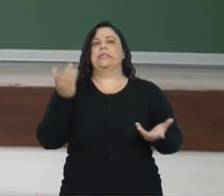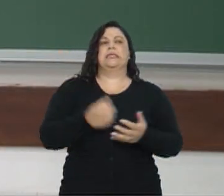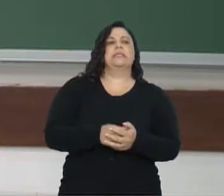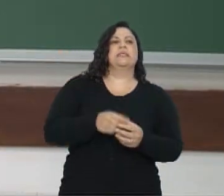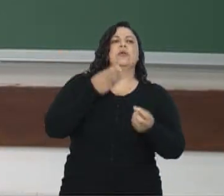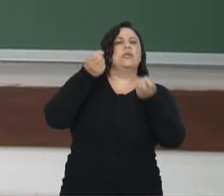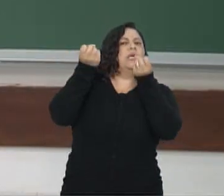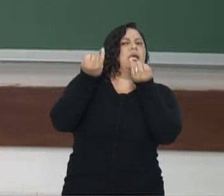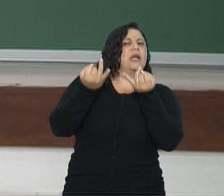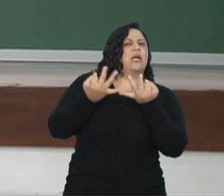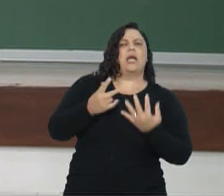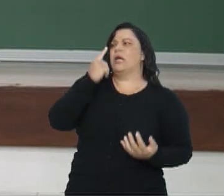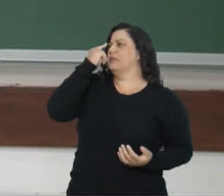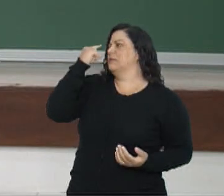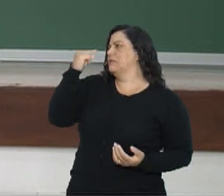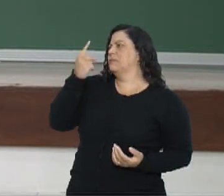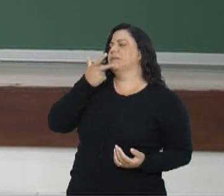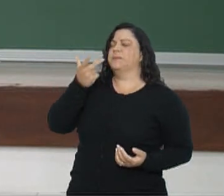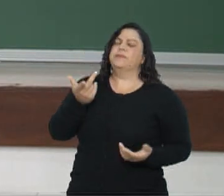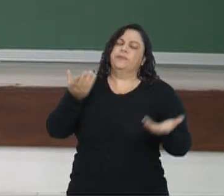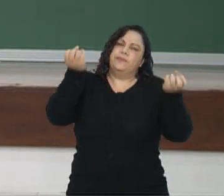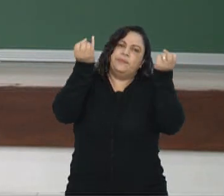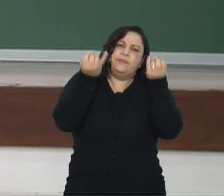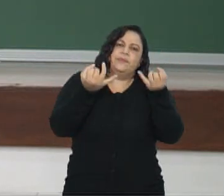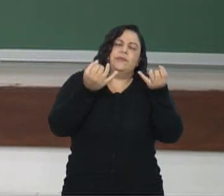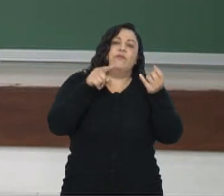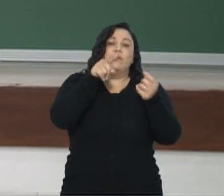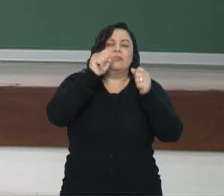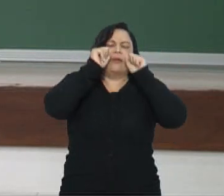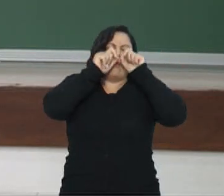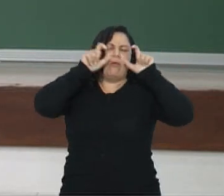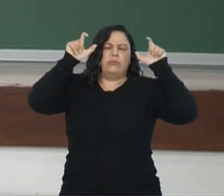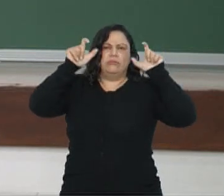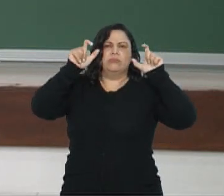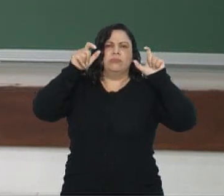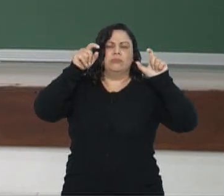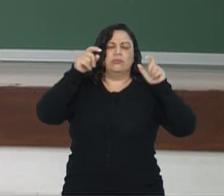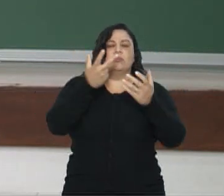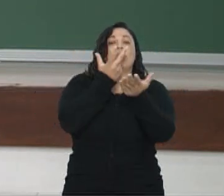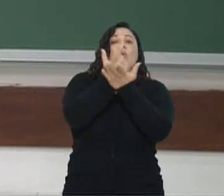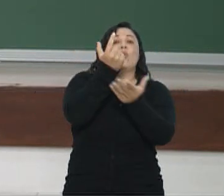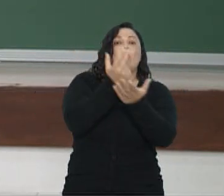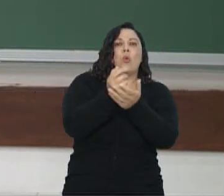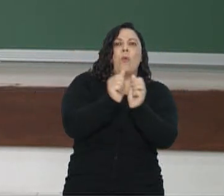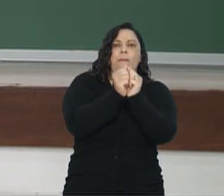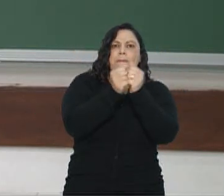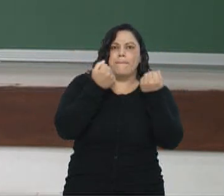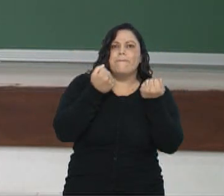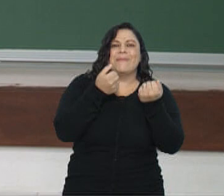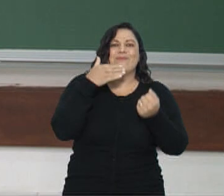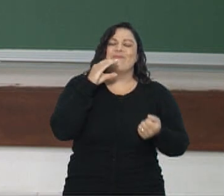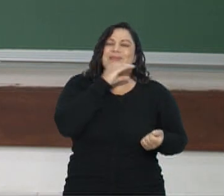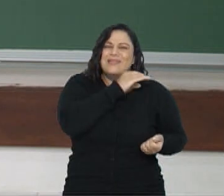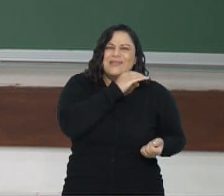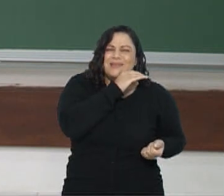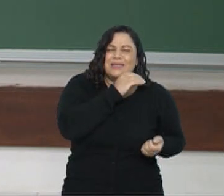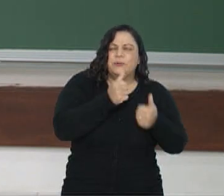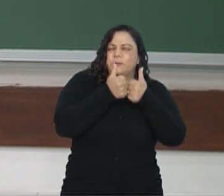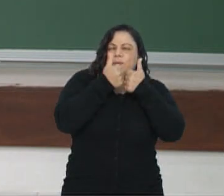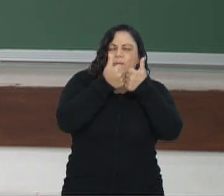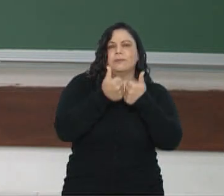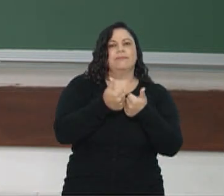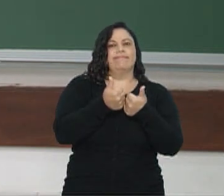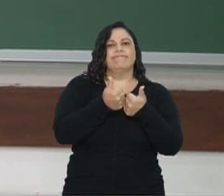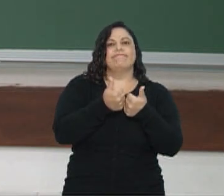você acorda de manhã, vai na panificadora e compra um pãozinho quentinho, muito bem feito, que você adora aquele pão. Por que